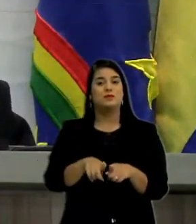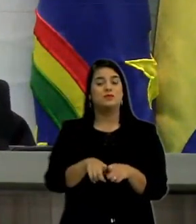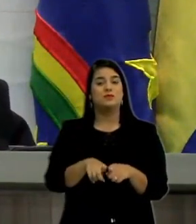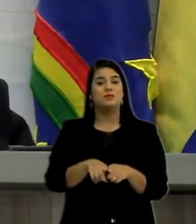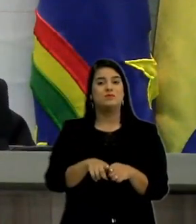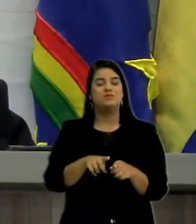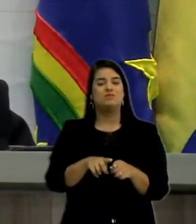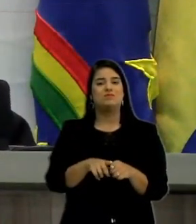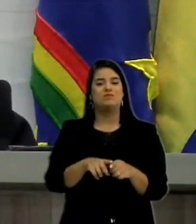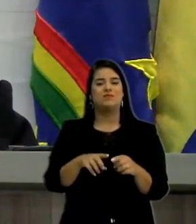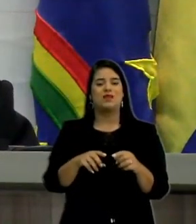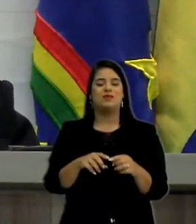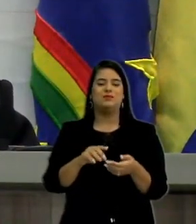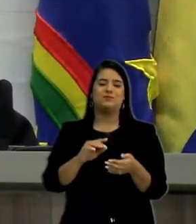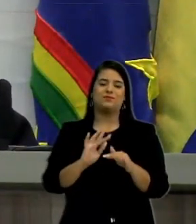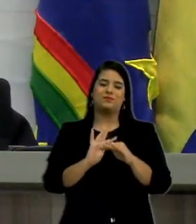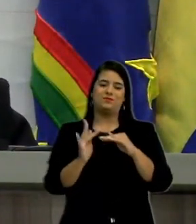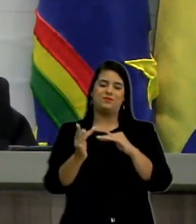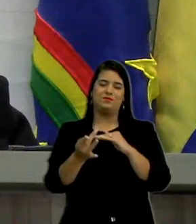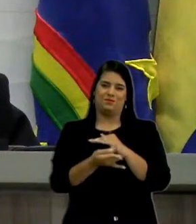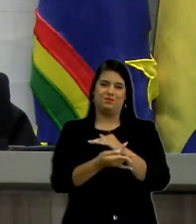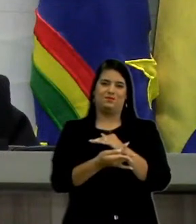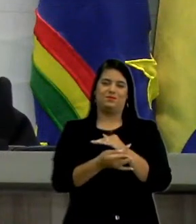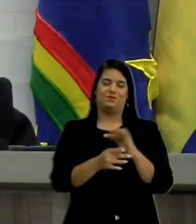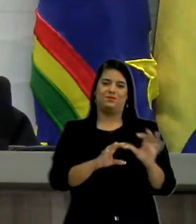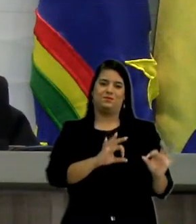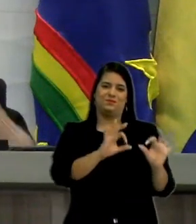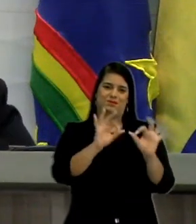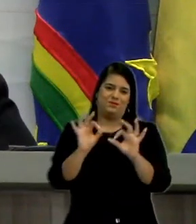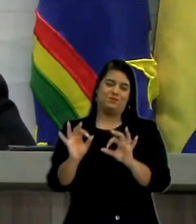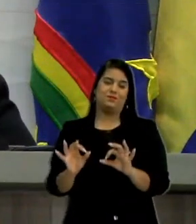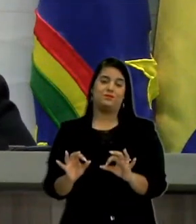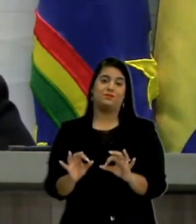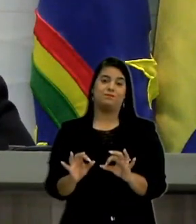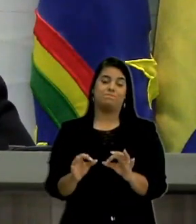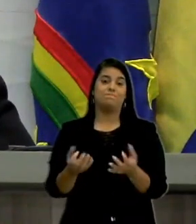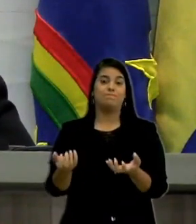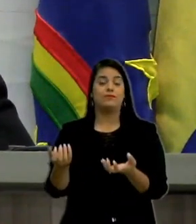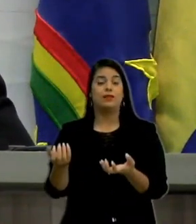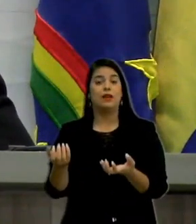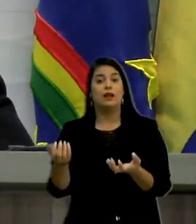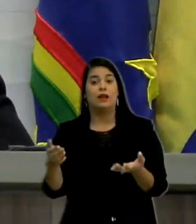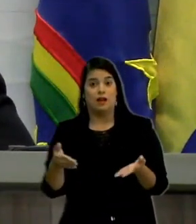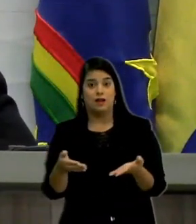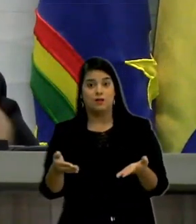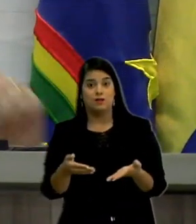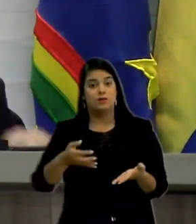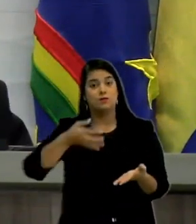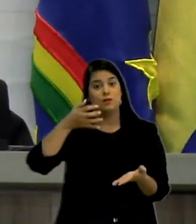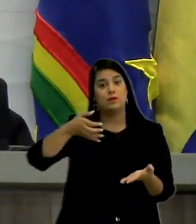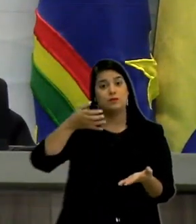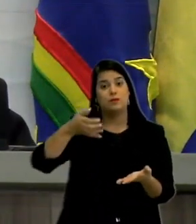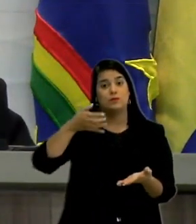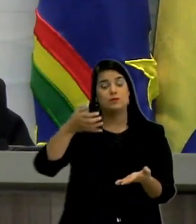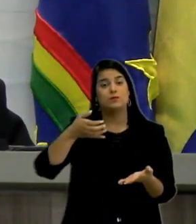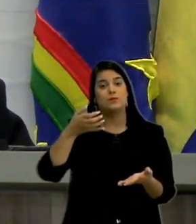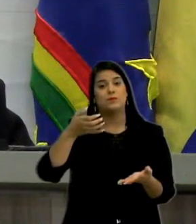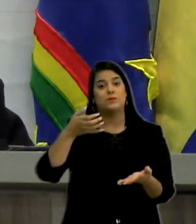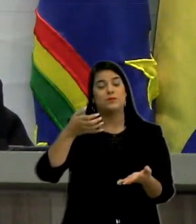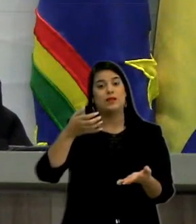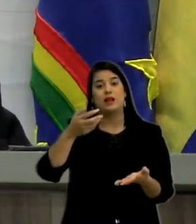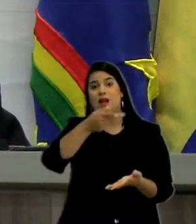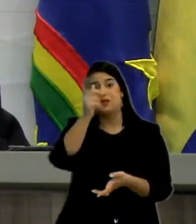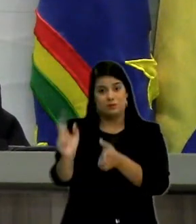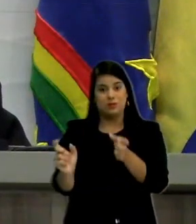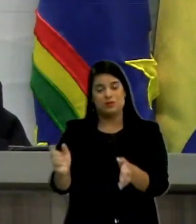rede social e a todos que estão nos ouvindo. Quero falar dos meus votos de felicitações, pela passagem de aniversário de